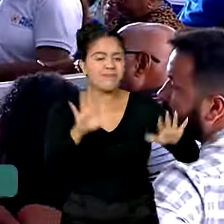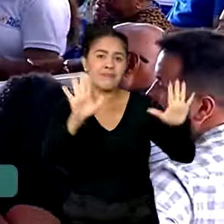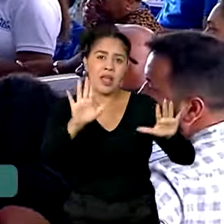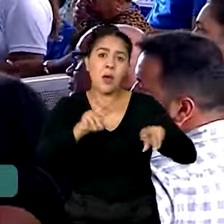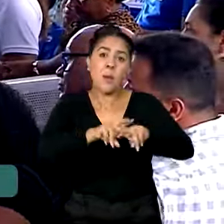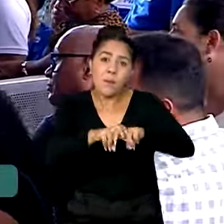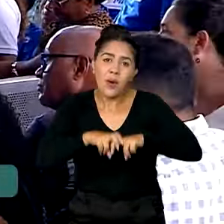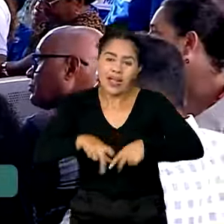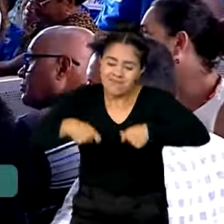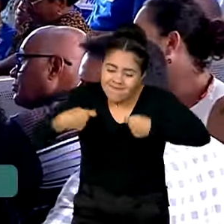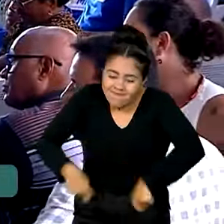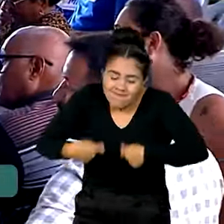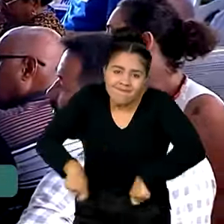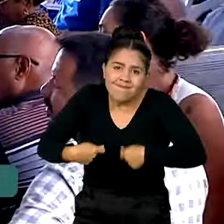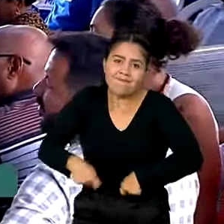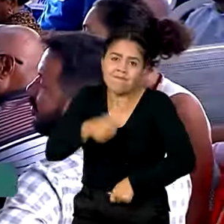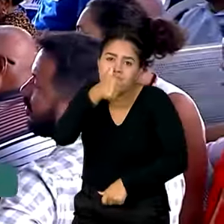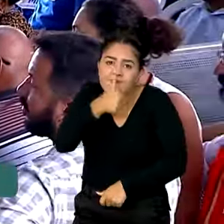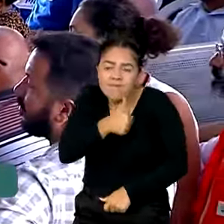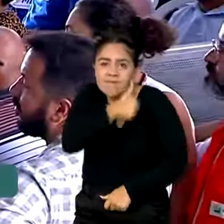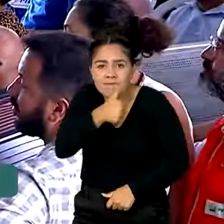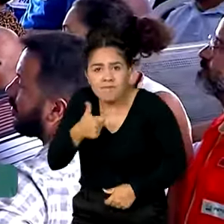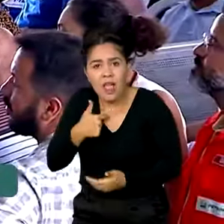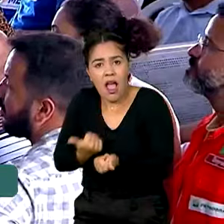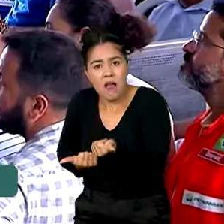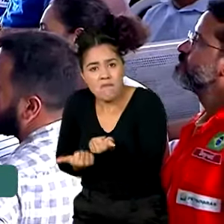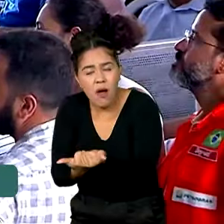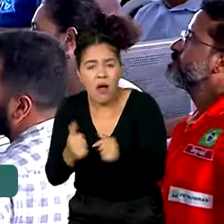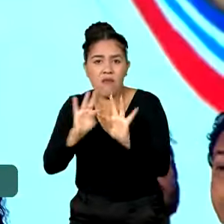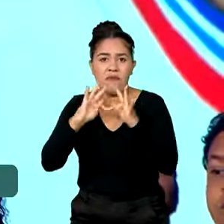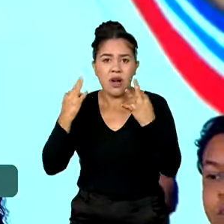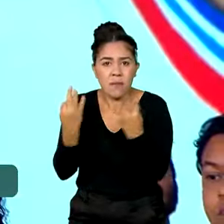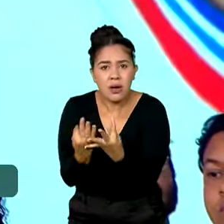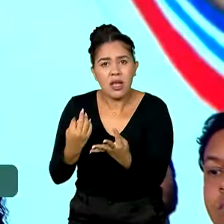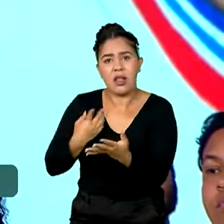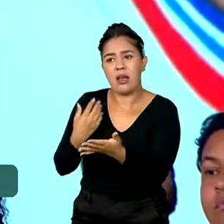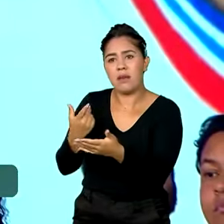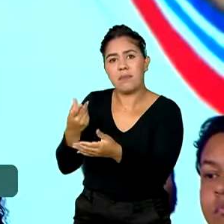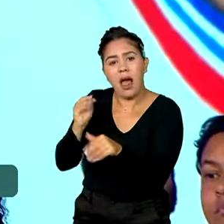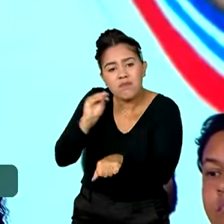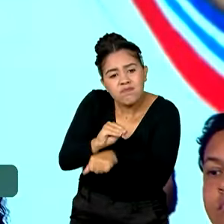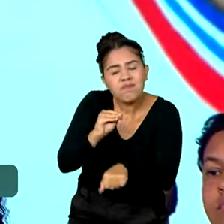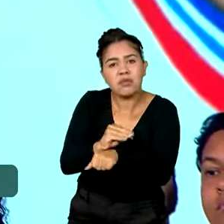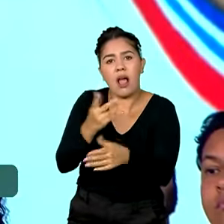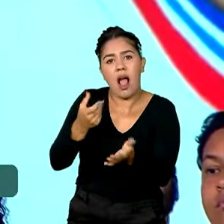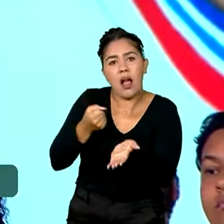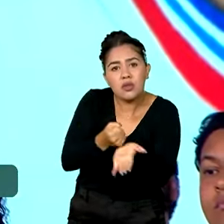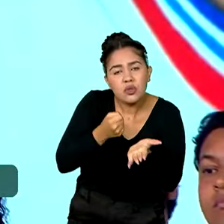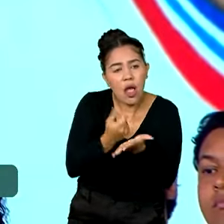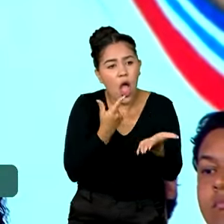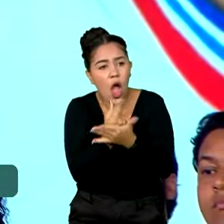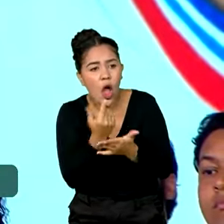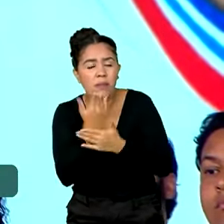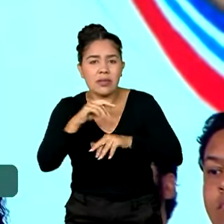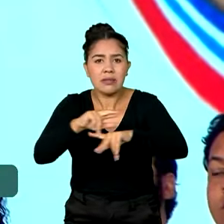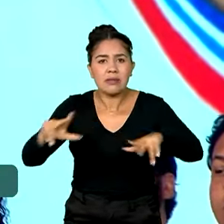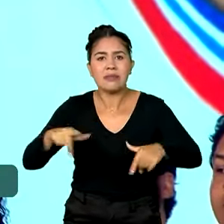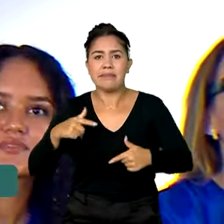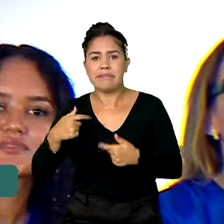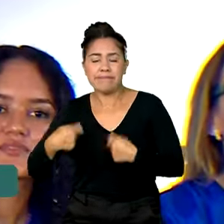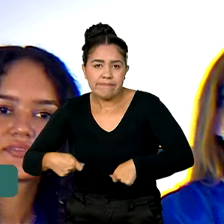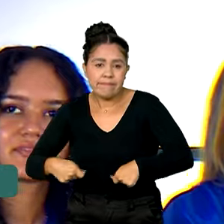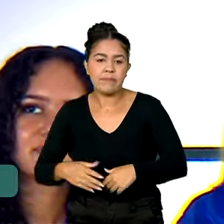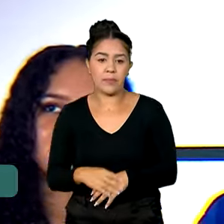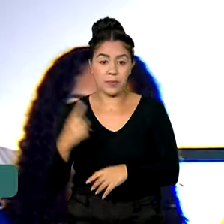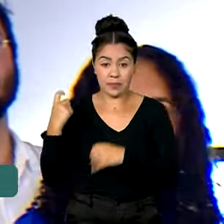por necessidade de ter que apoiar a família no orçamento doméstico, de poder ter que trabalhar e abandonar a escola.